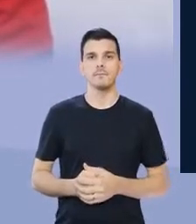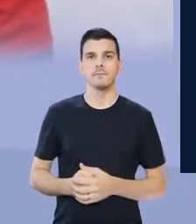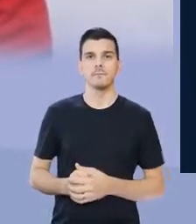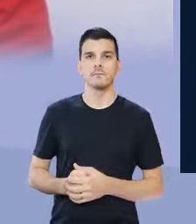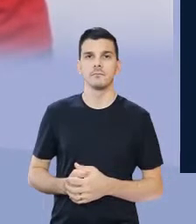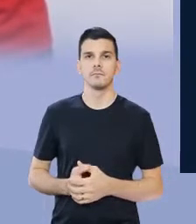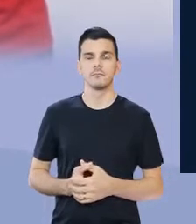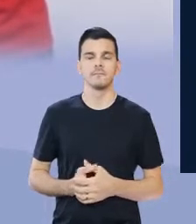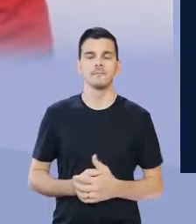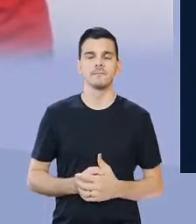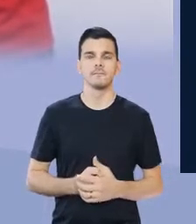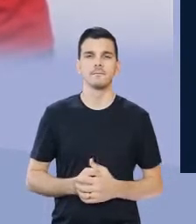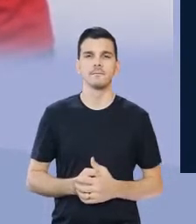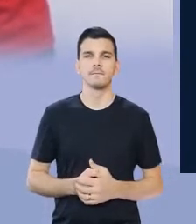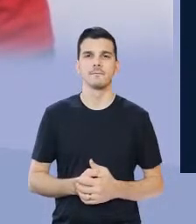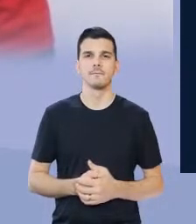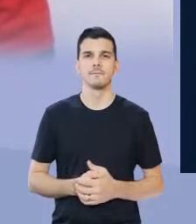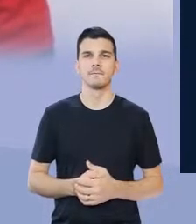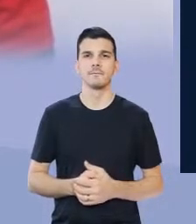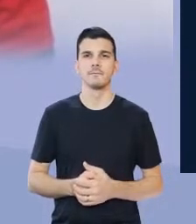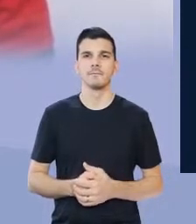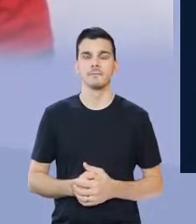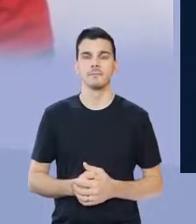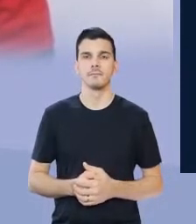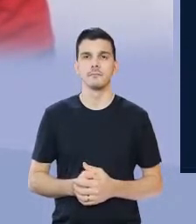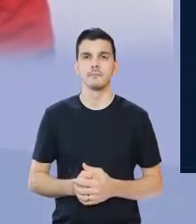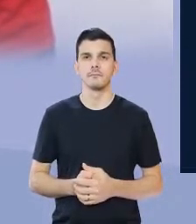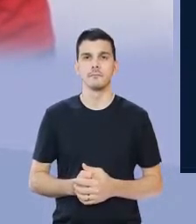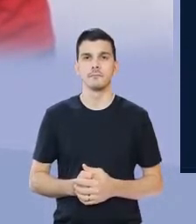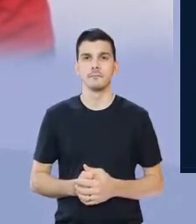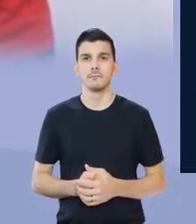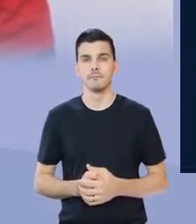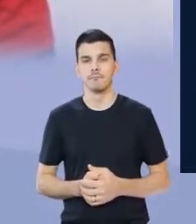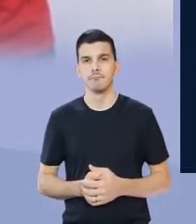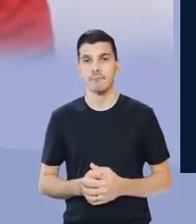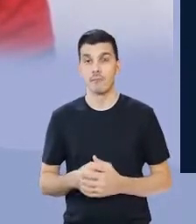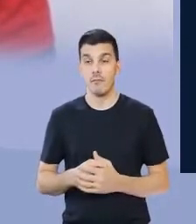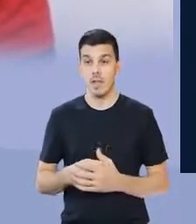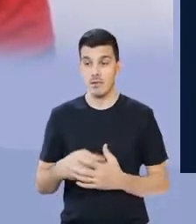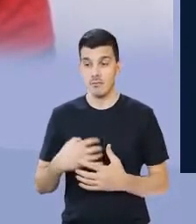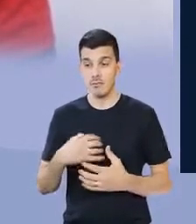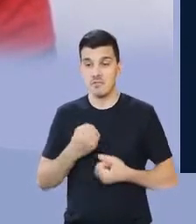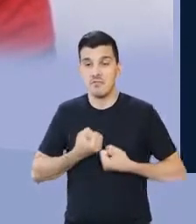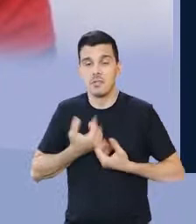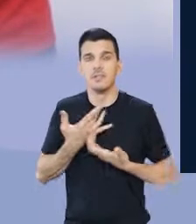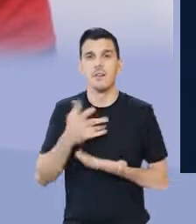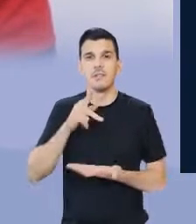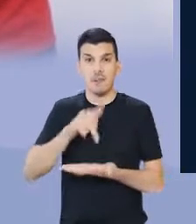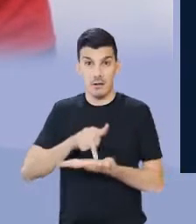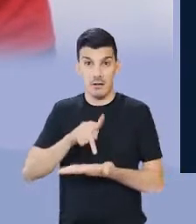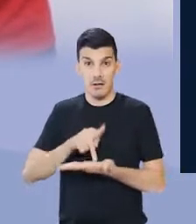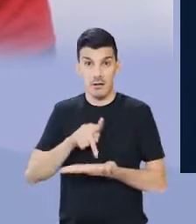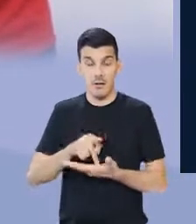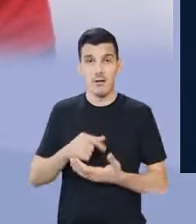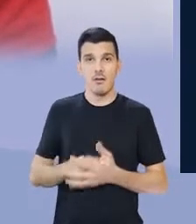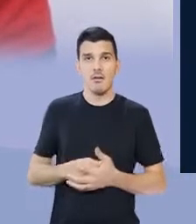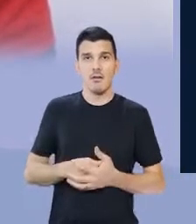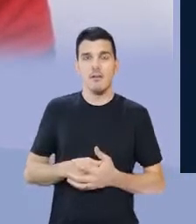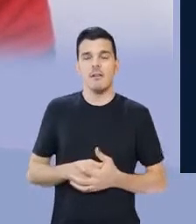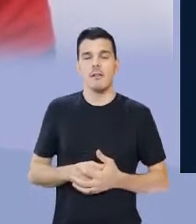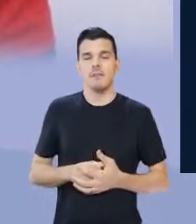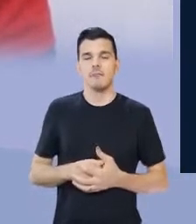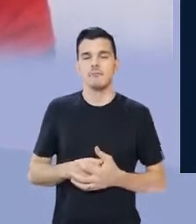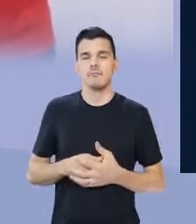successful in the end. Então, essa coisa da verdade dela se assumir como nessa única visão e habilidade de